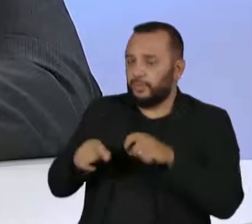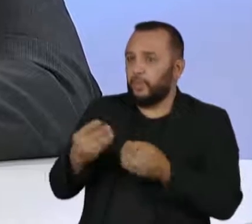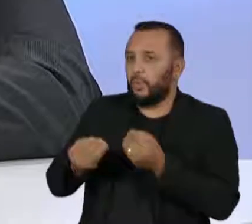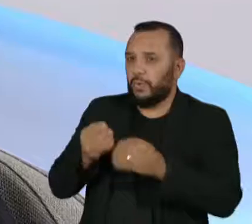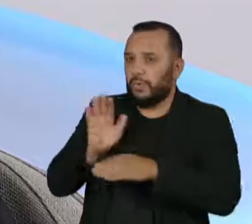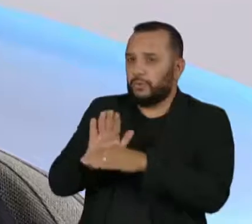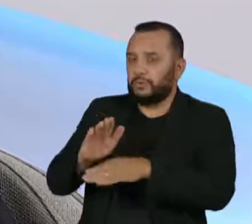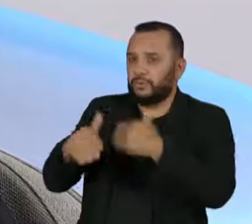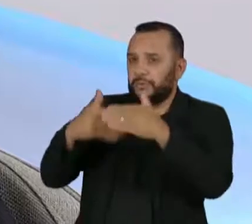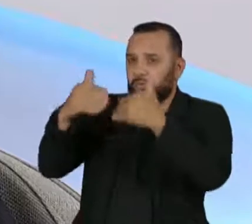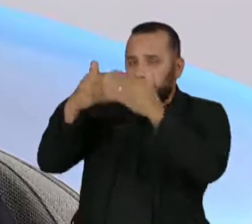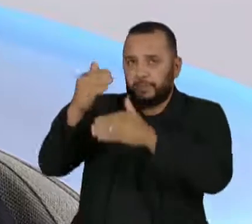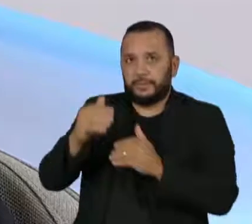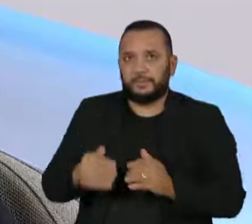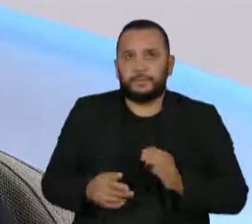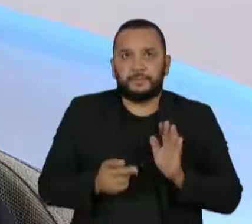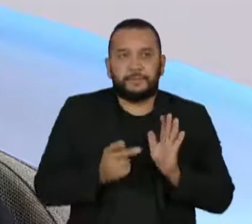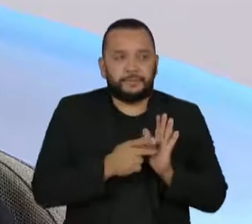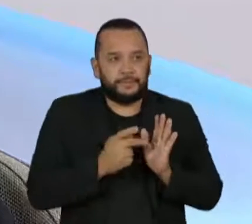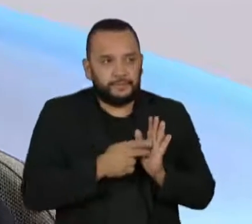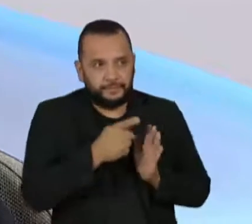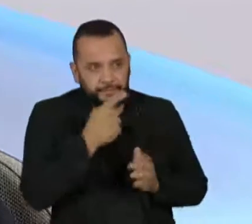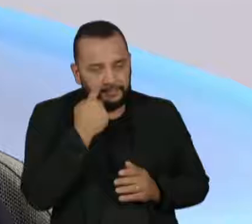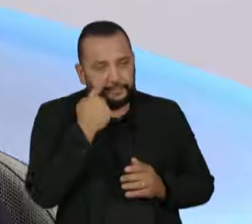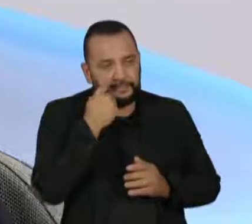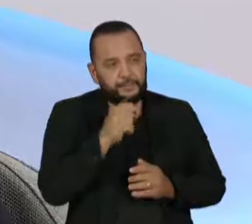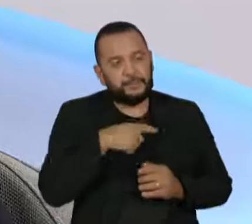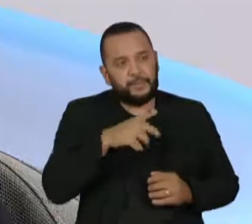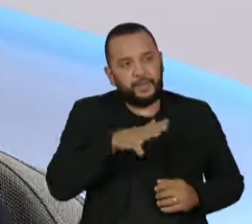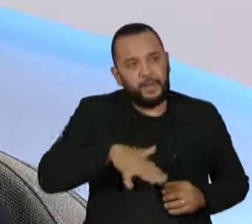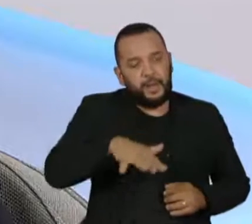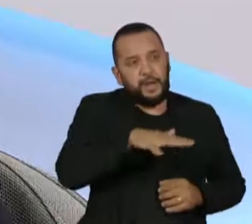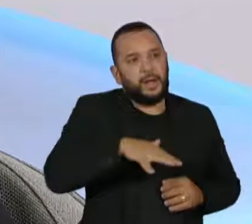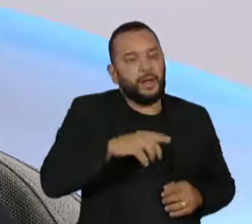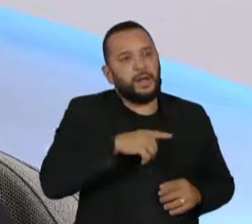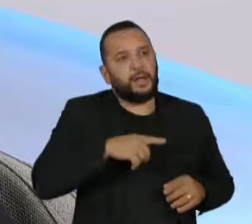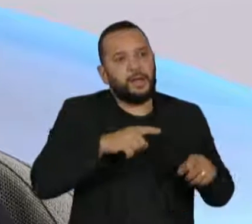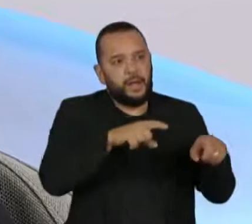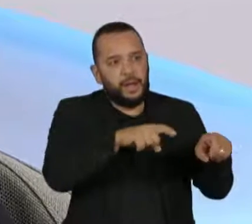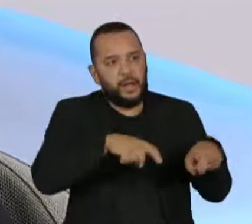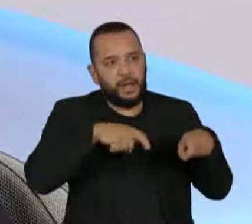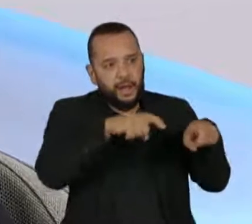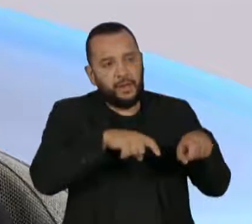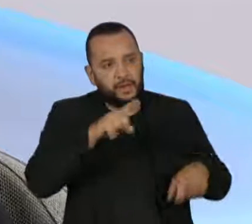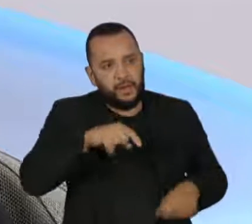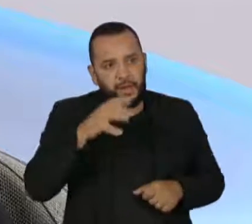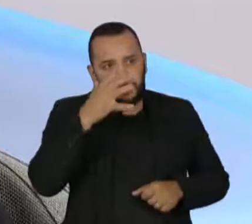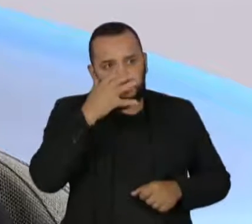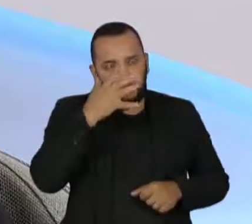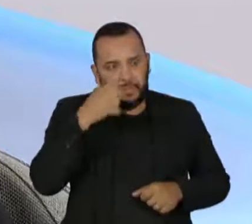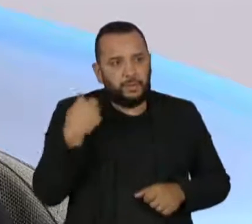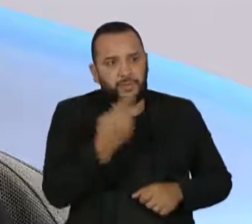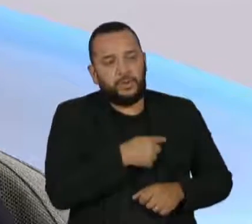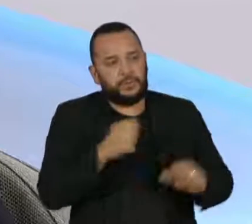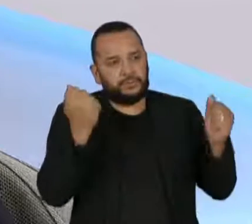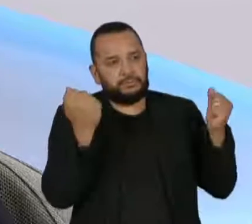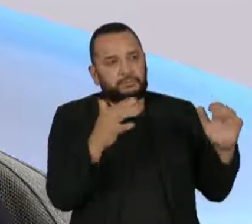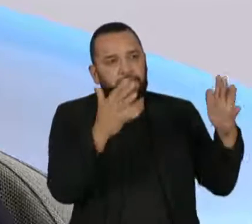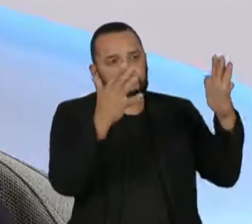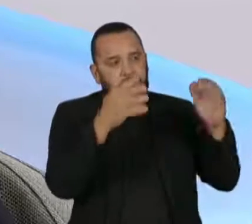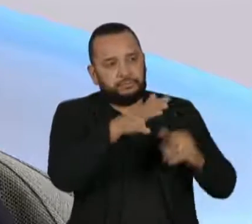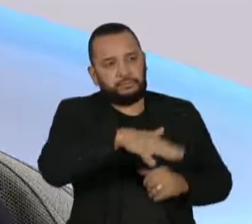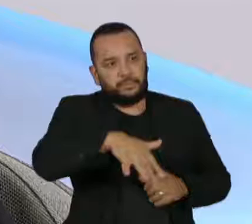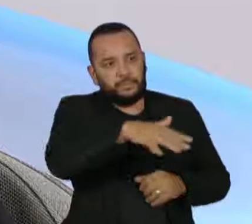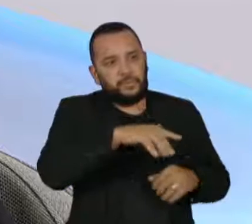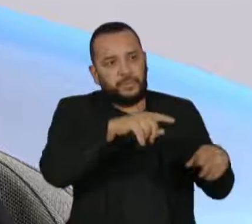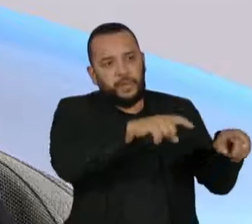desenvolvimento? Na verdade, você vê, o setor do agro é um setor admirável. Nós todos aplaudimos, né? O